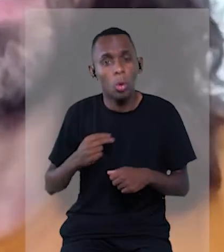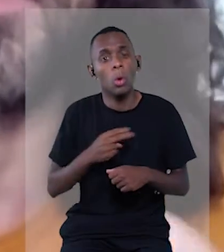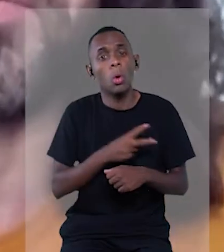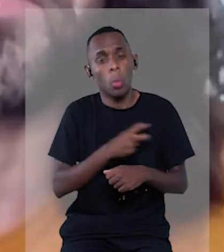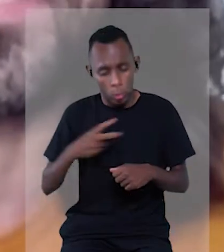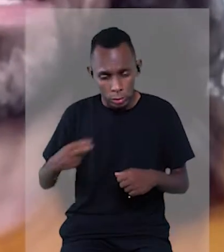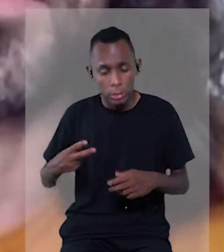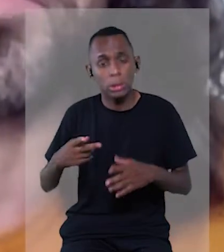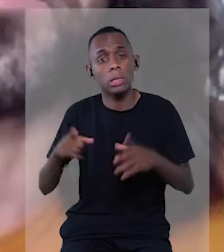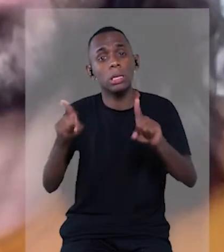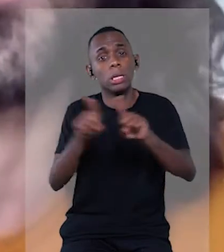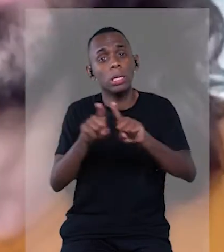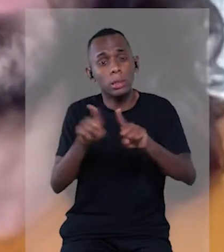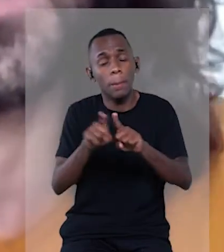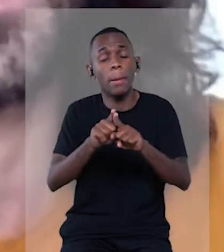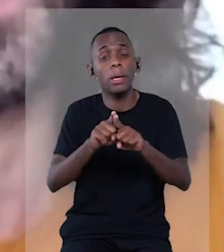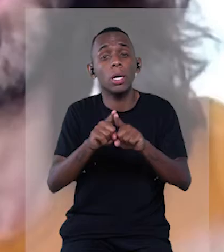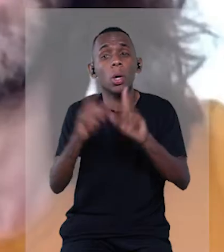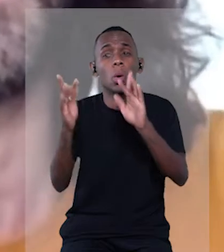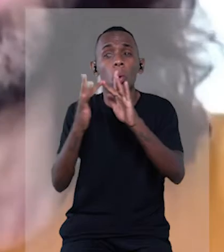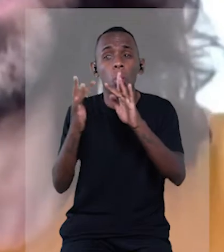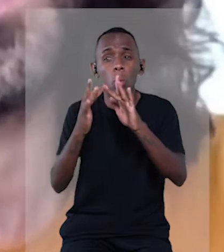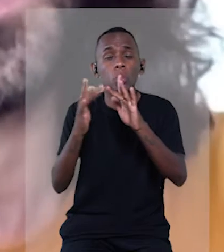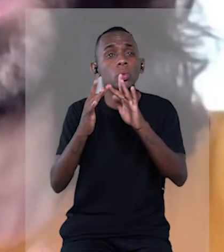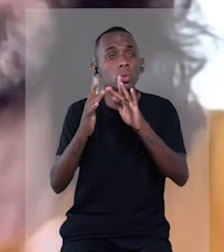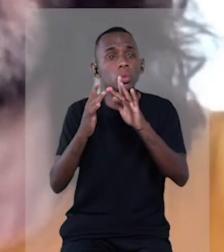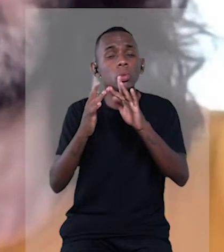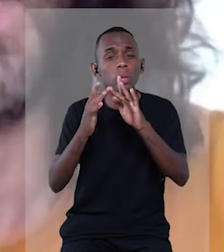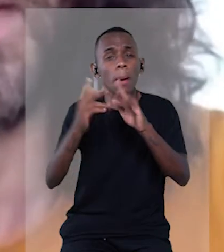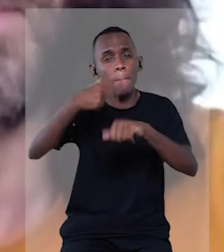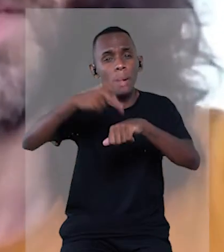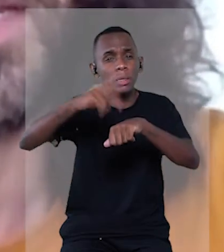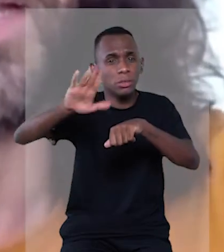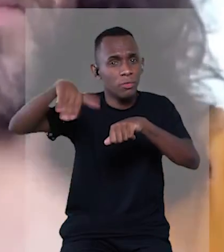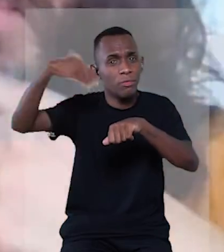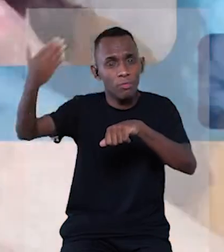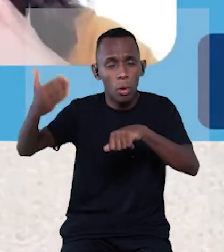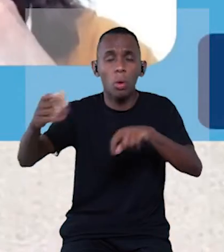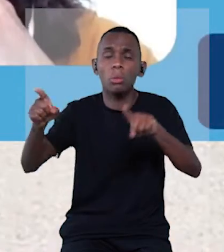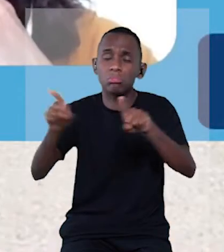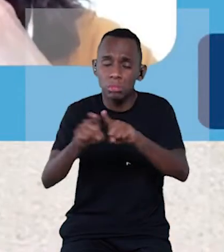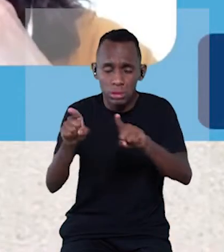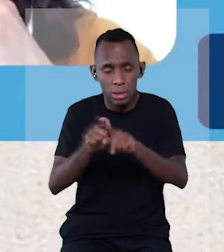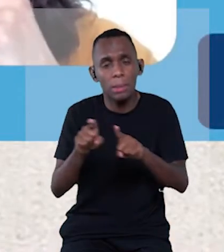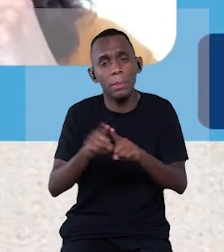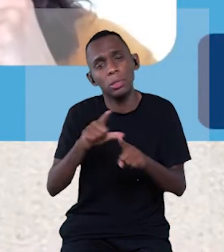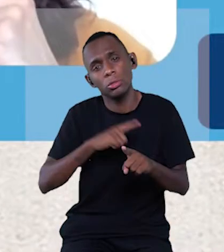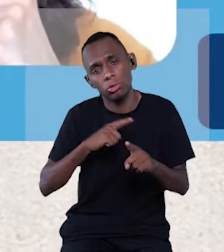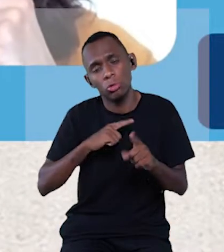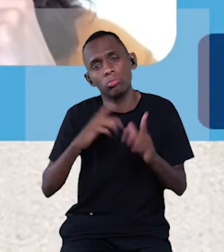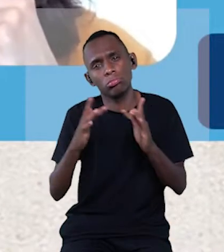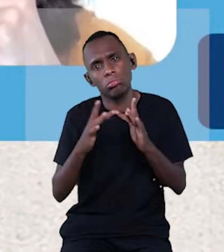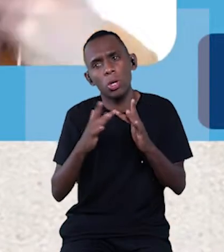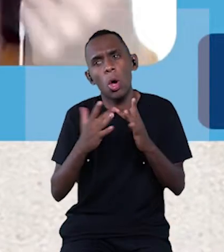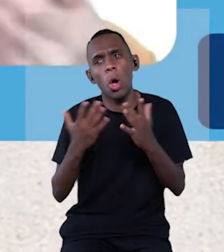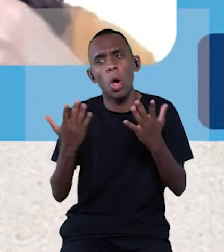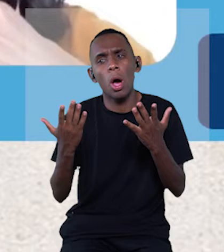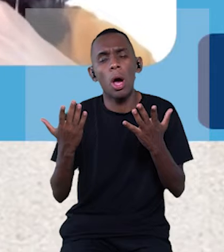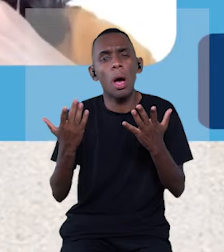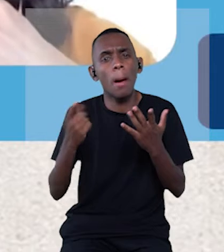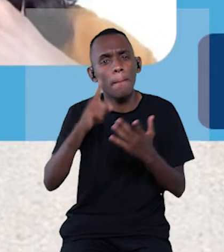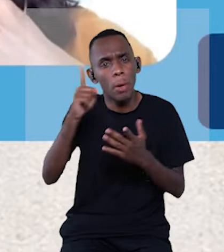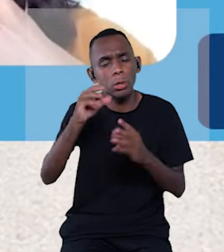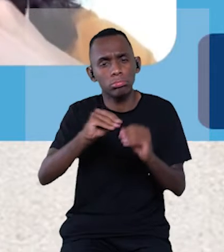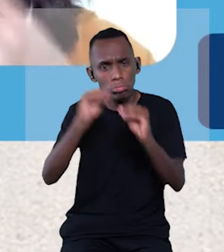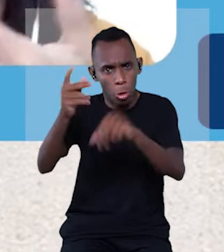com uma correspondente que era da antiga ex-Iugoslávia. Atualmente, se eu não me engano, ela mora em